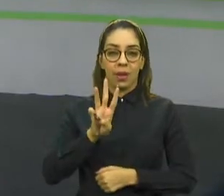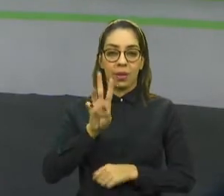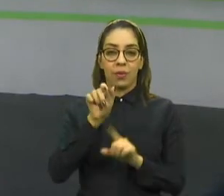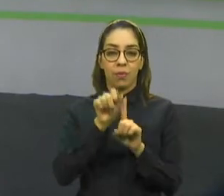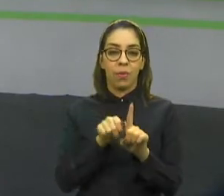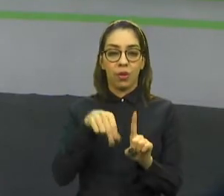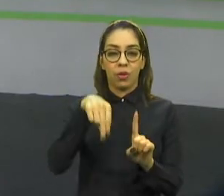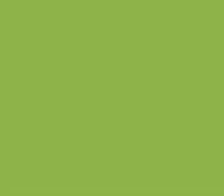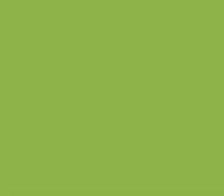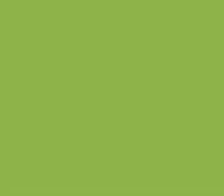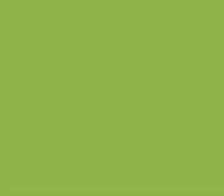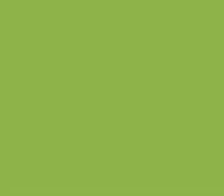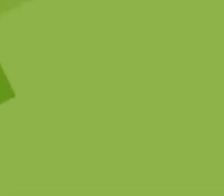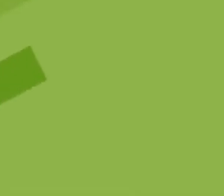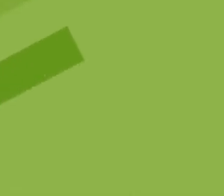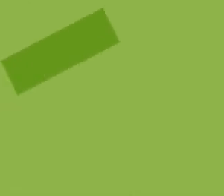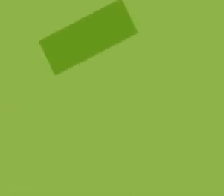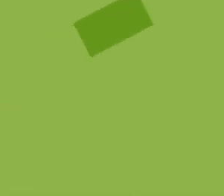de 2021.